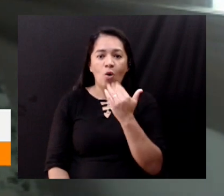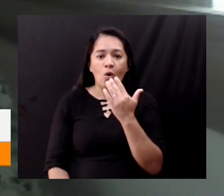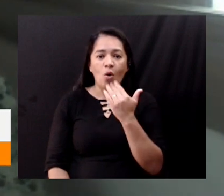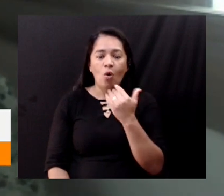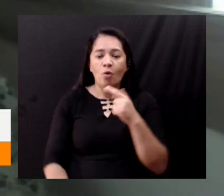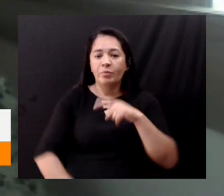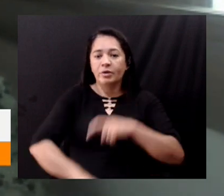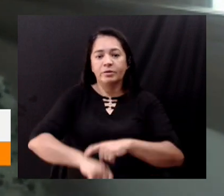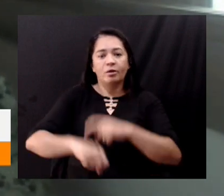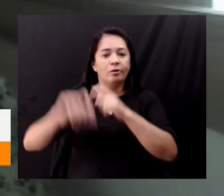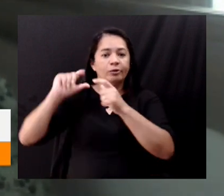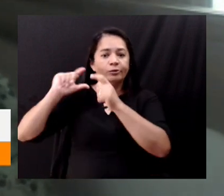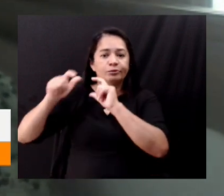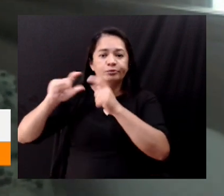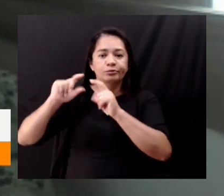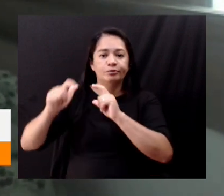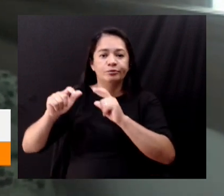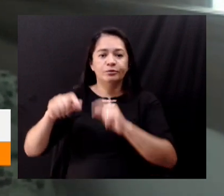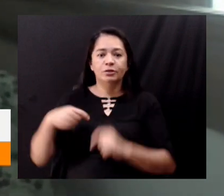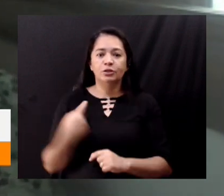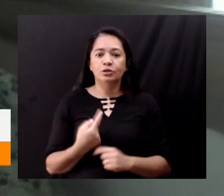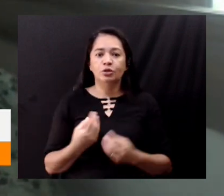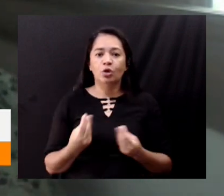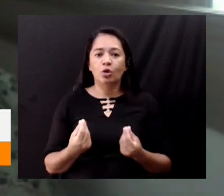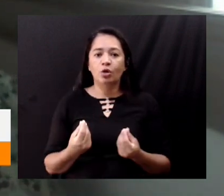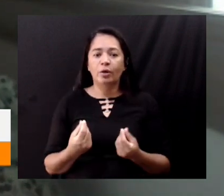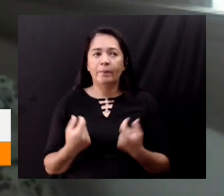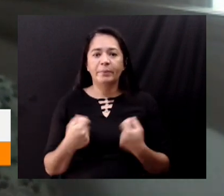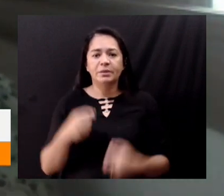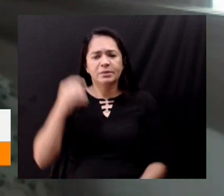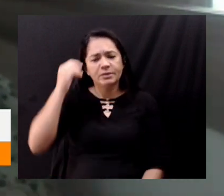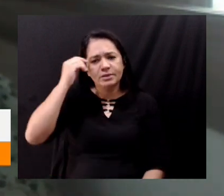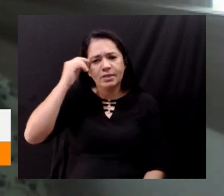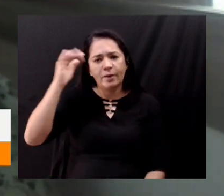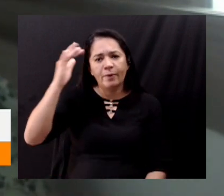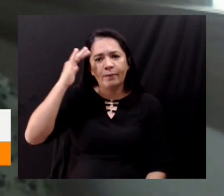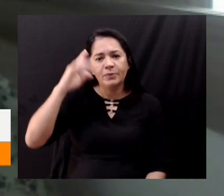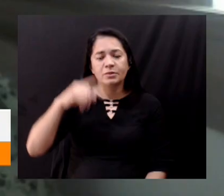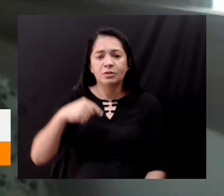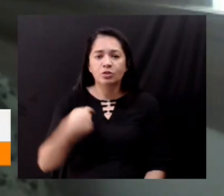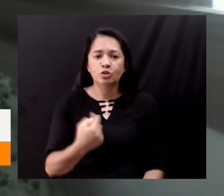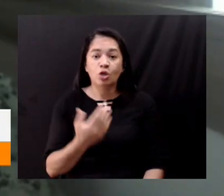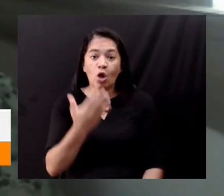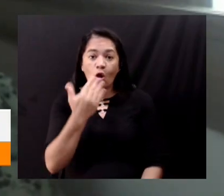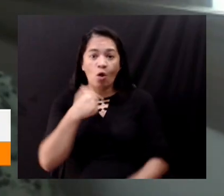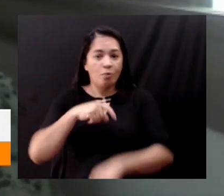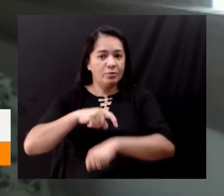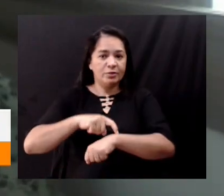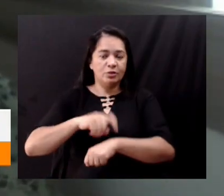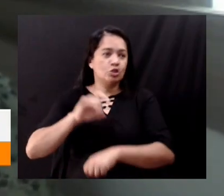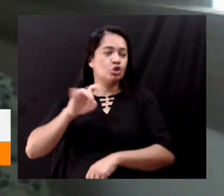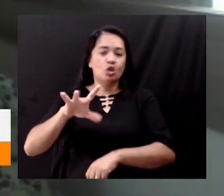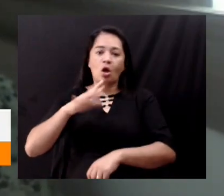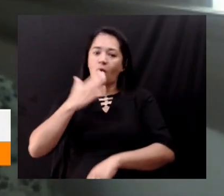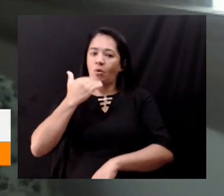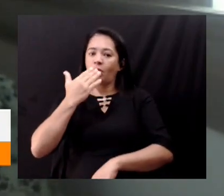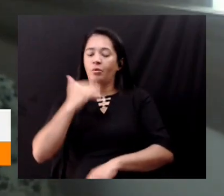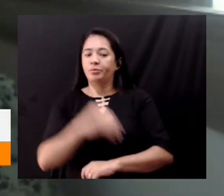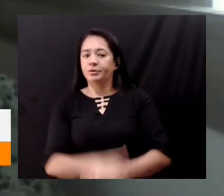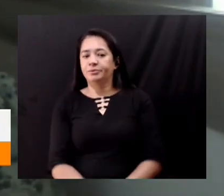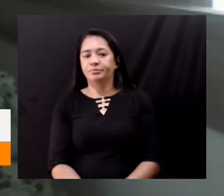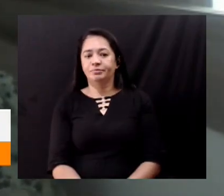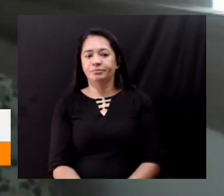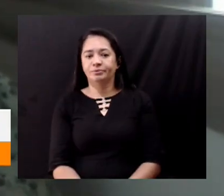acaba não fazendo uma reflexão sobre aquilo que a gente está comendo. A gente apenas come para nos